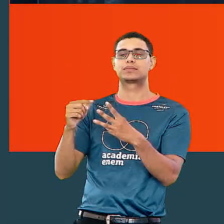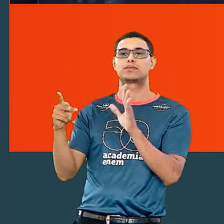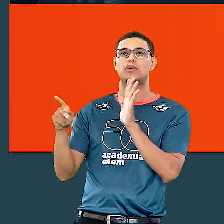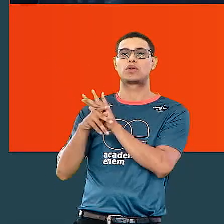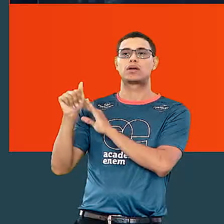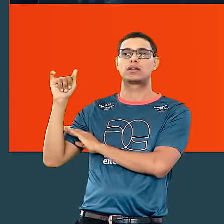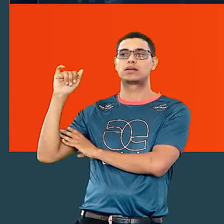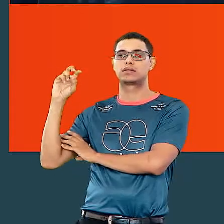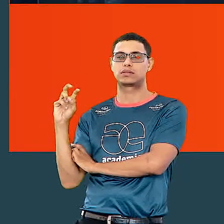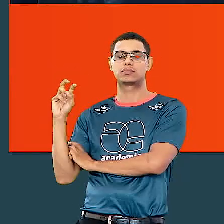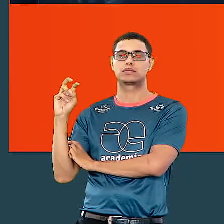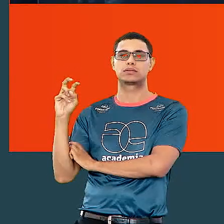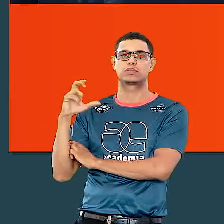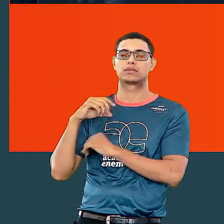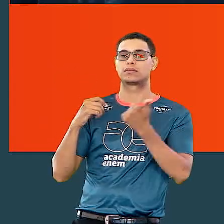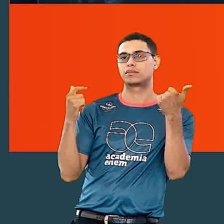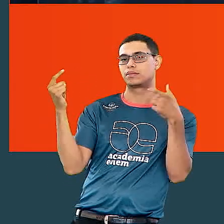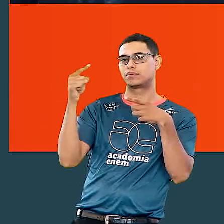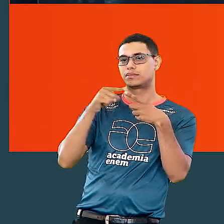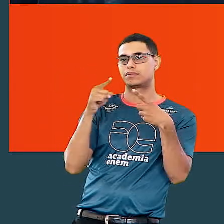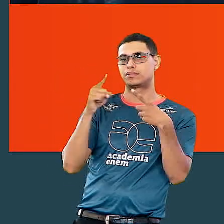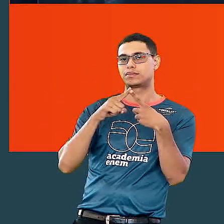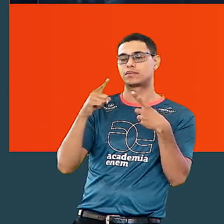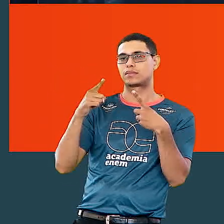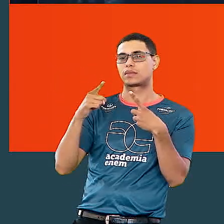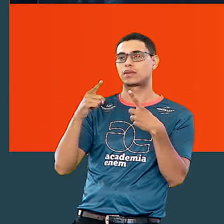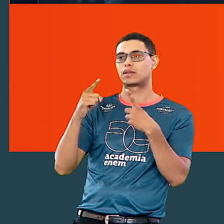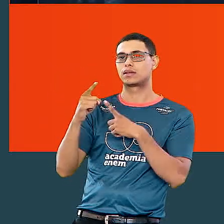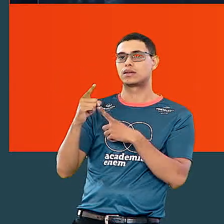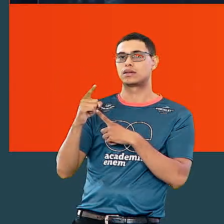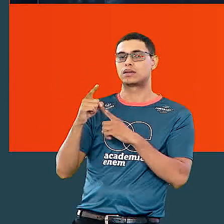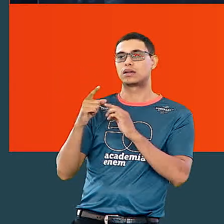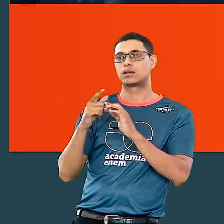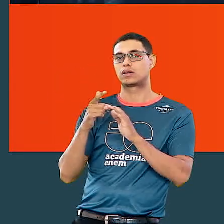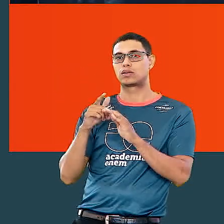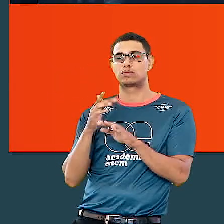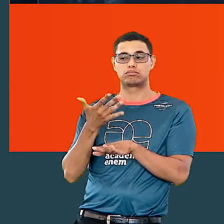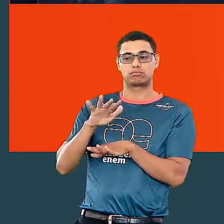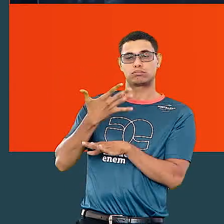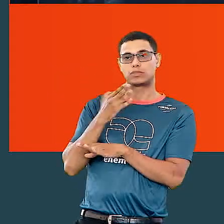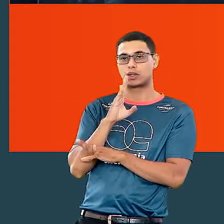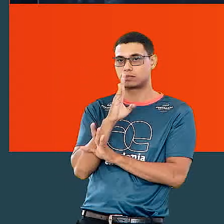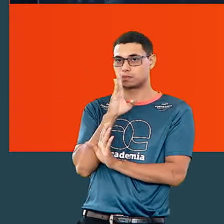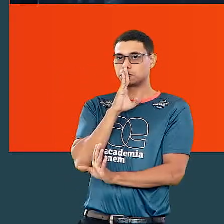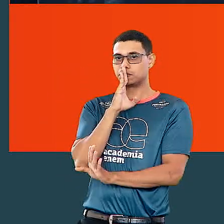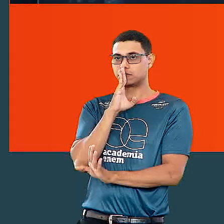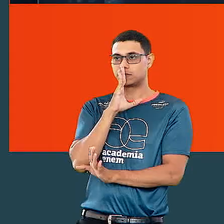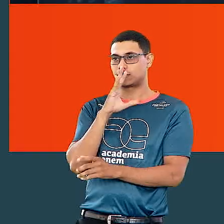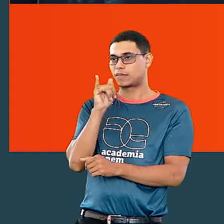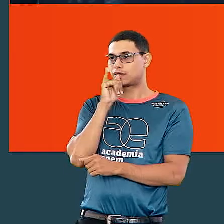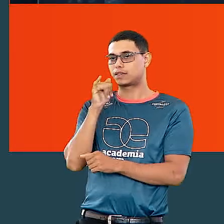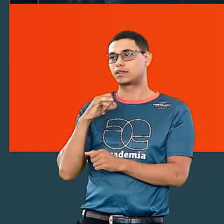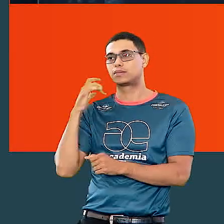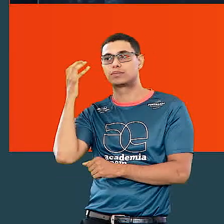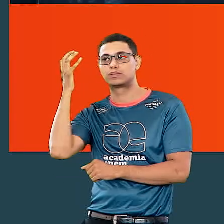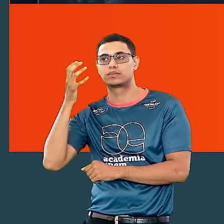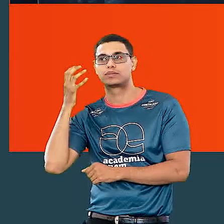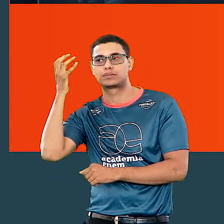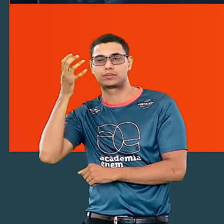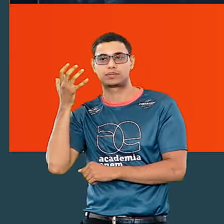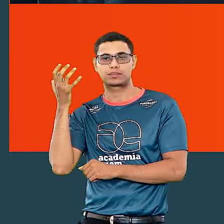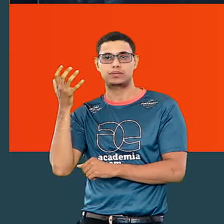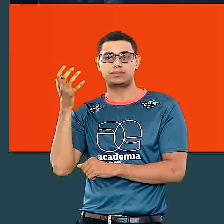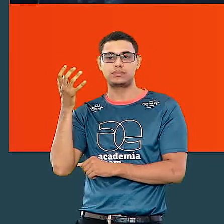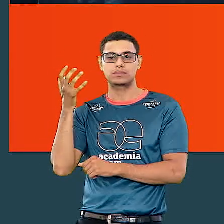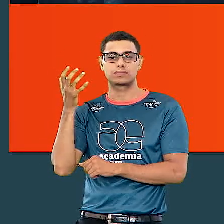que estabelece o AI-5? Primeira, censura prévia. Qualquer música,